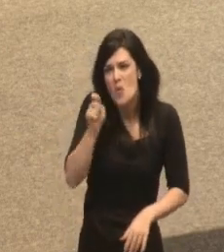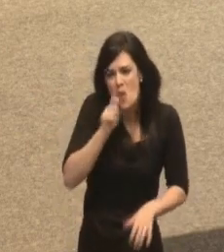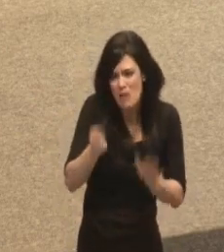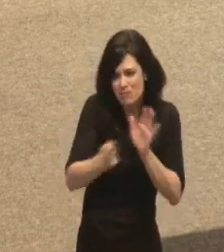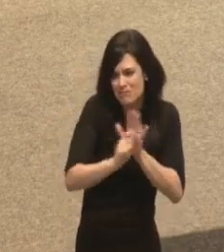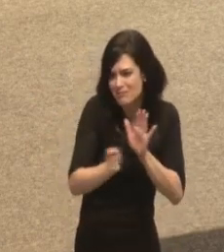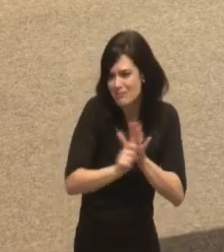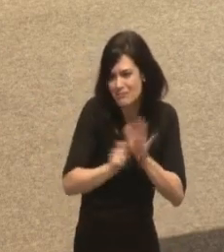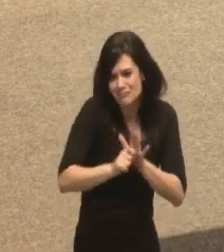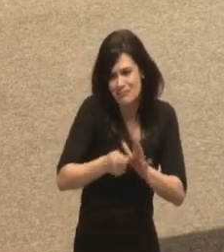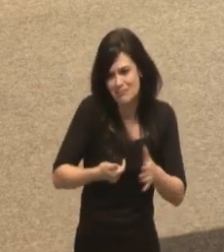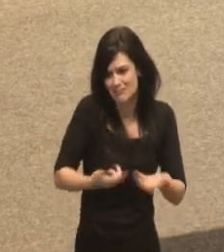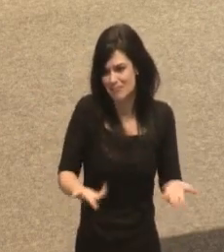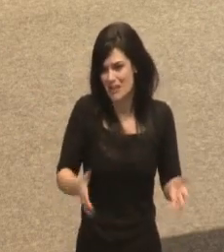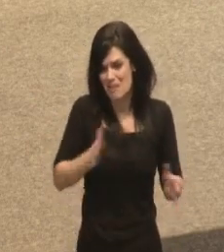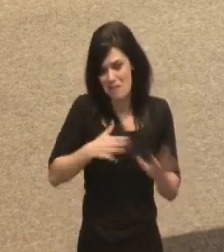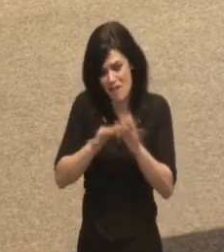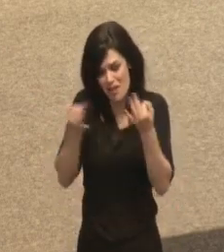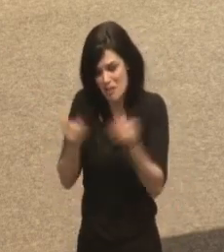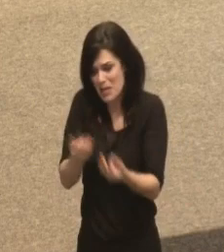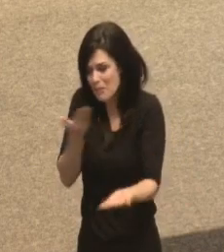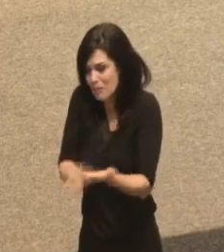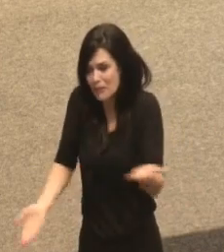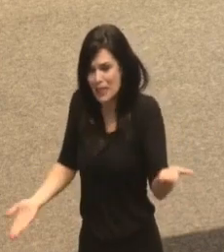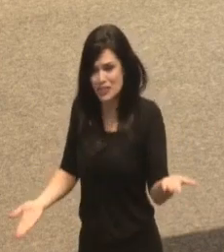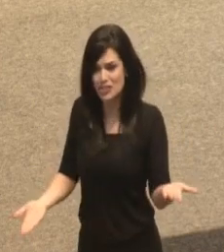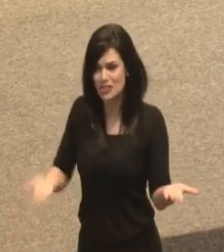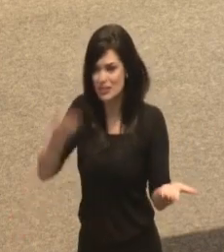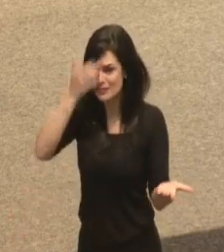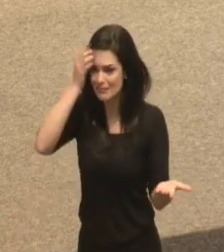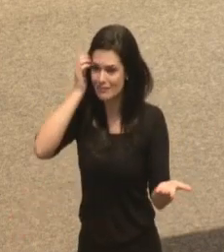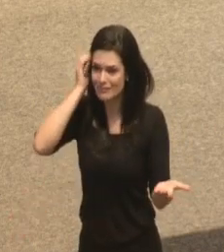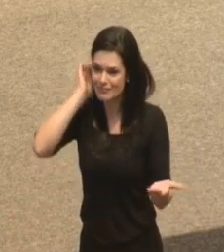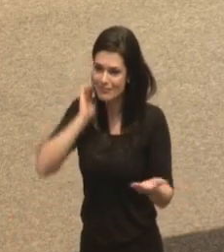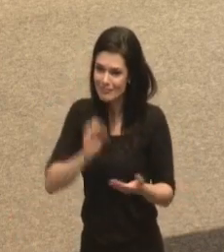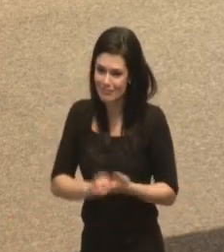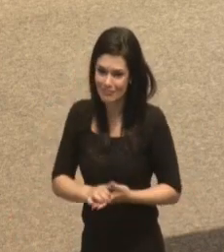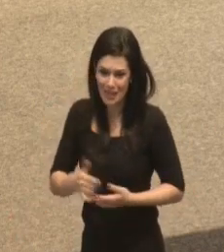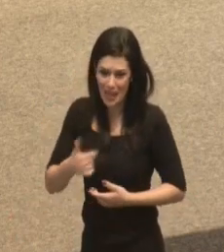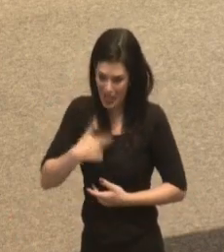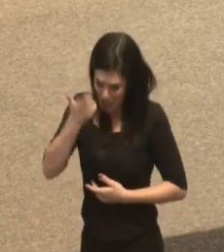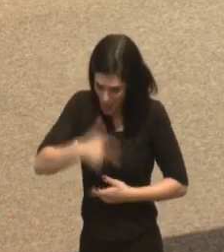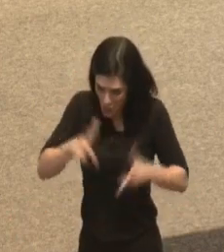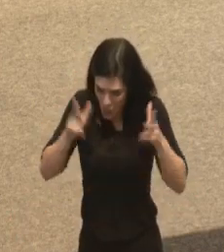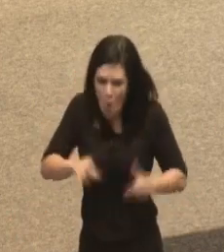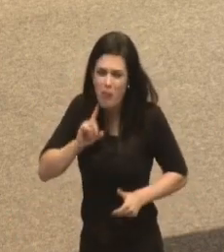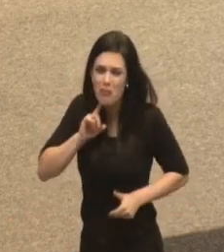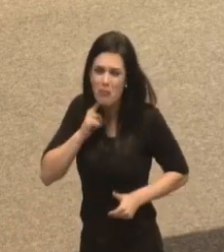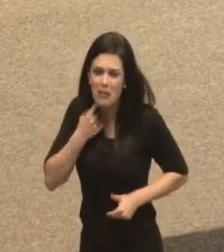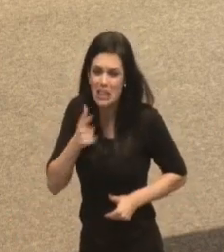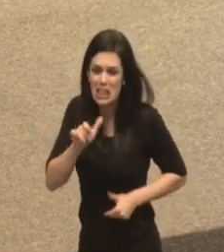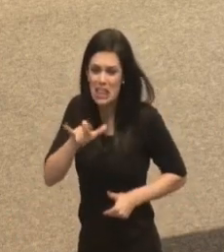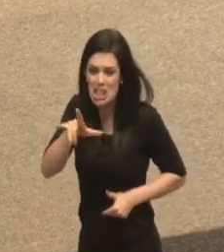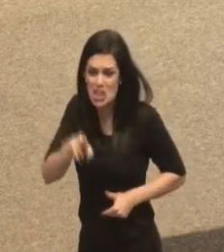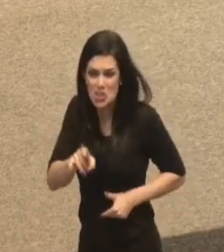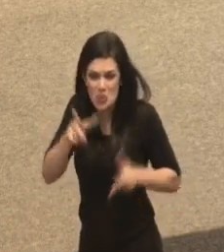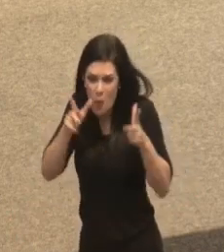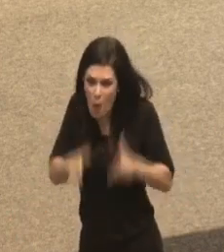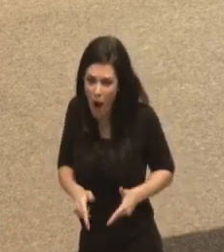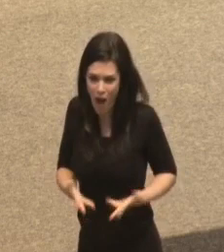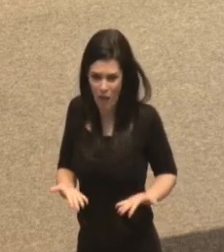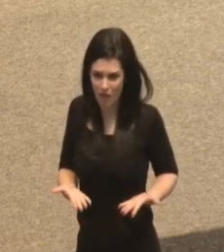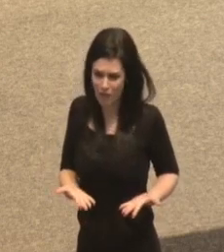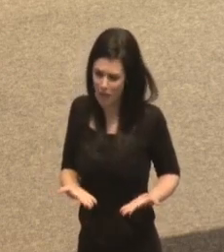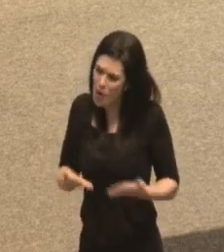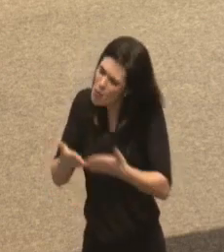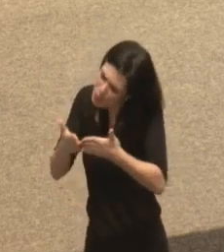fazer, eu perdi a minha família, eu sou um lixo, pastor, me leva com